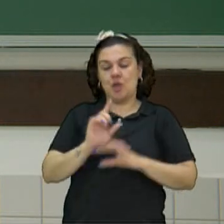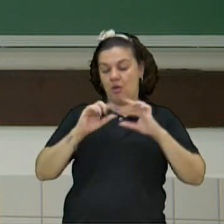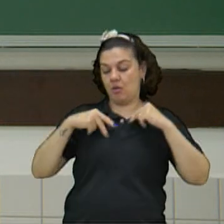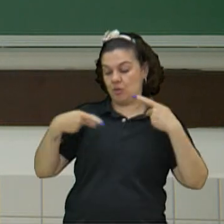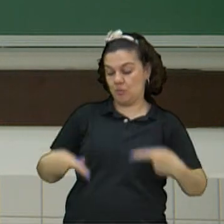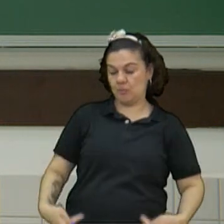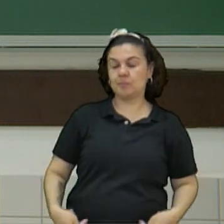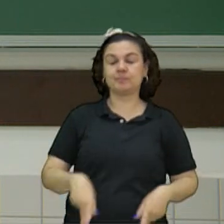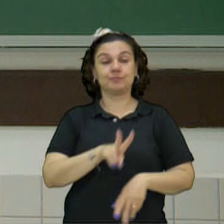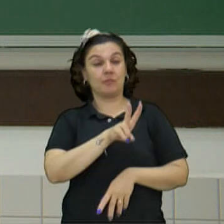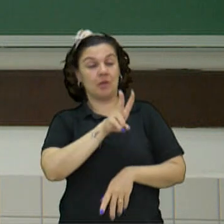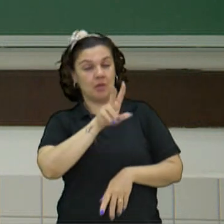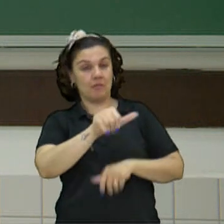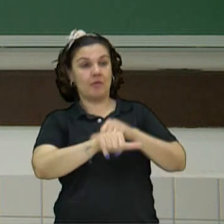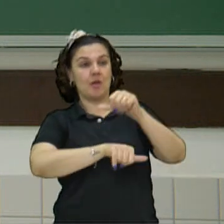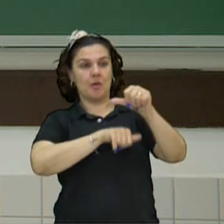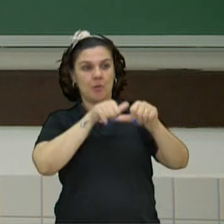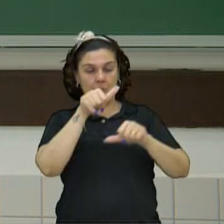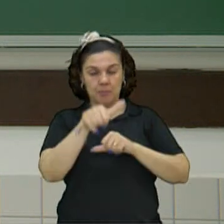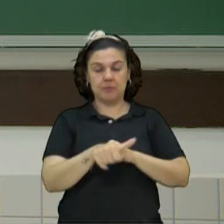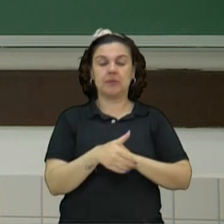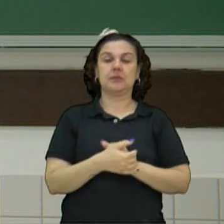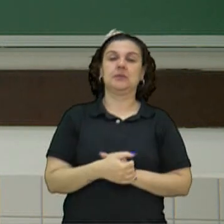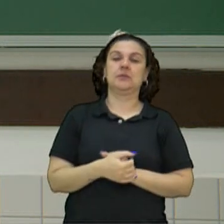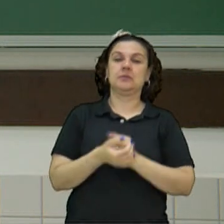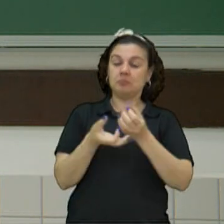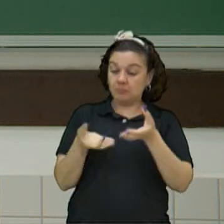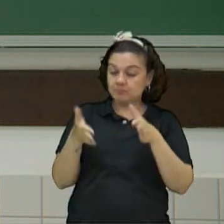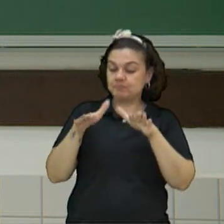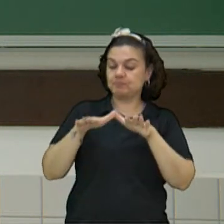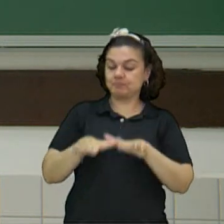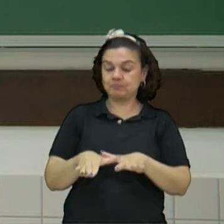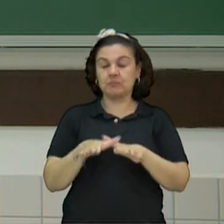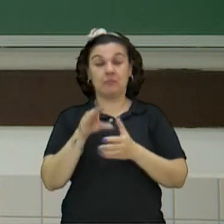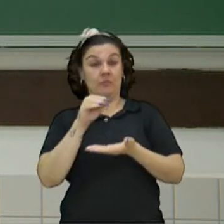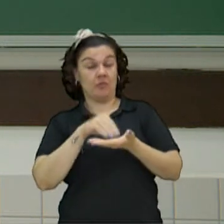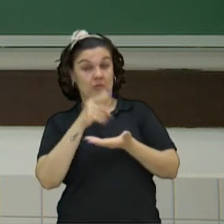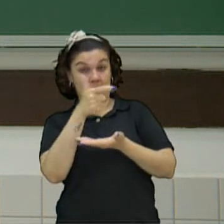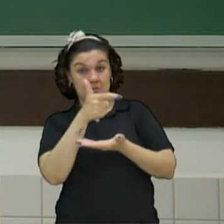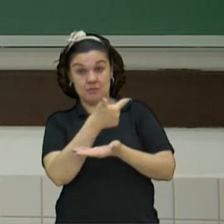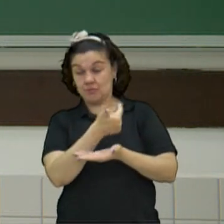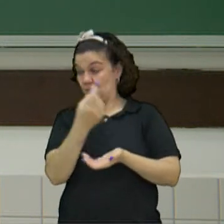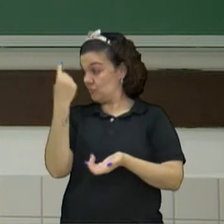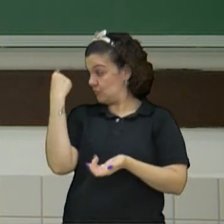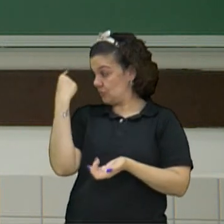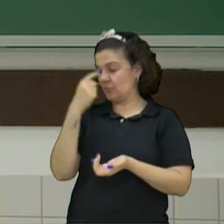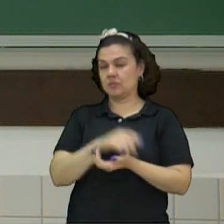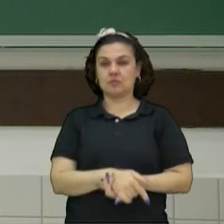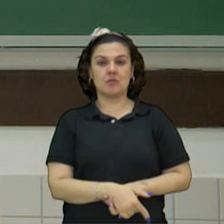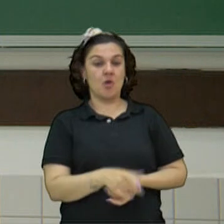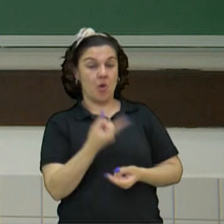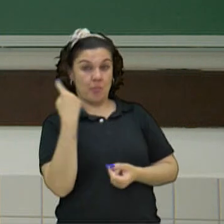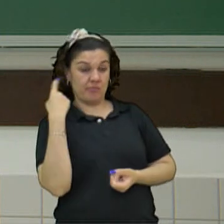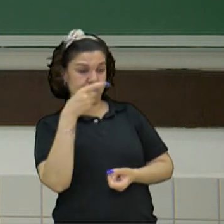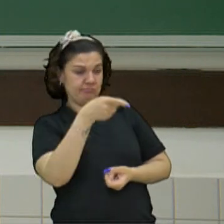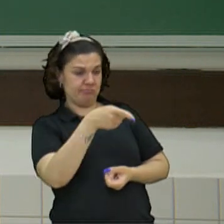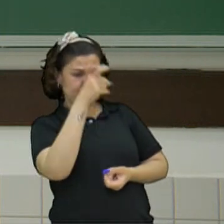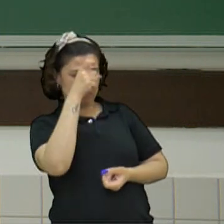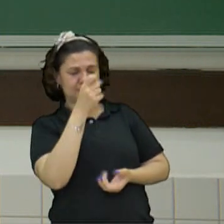que, aos poucos, começar a implantar, coisa que, se desse um tiro na nuca de